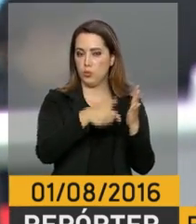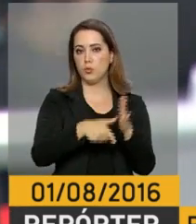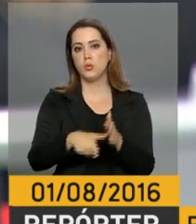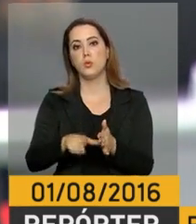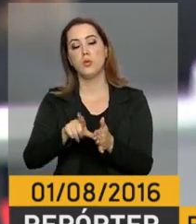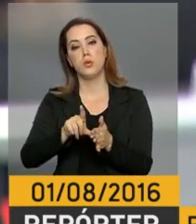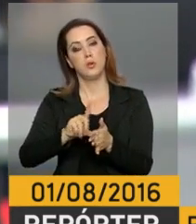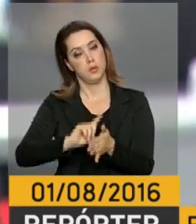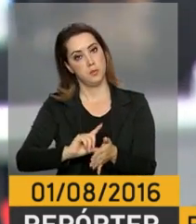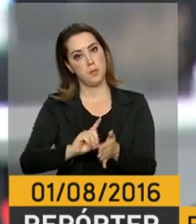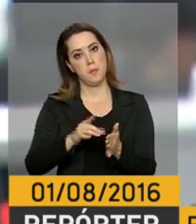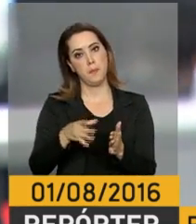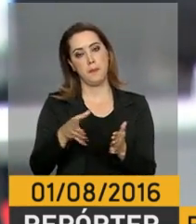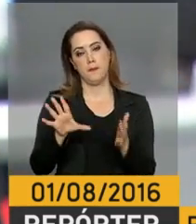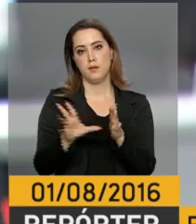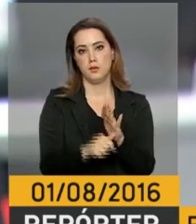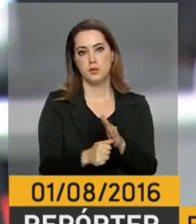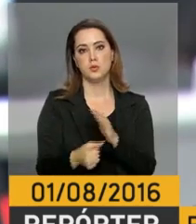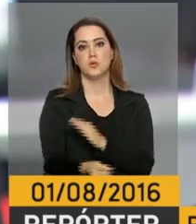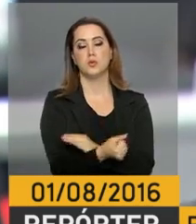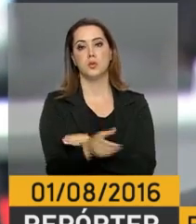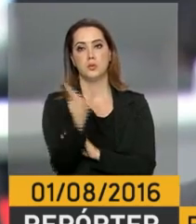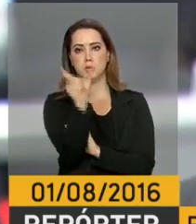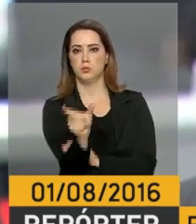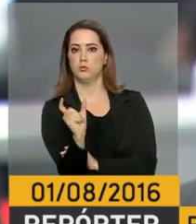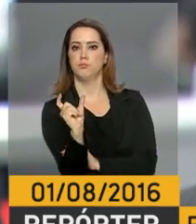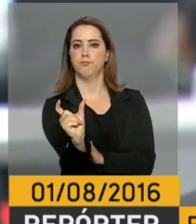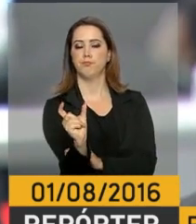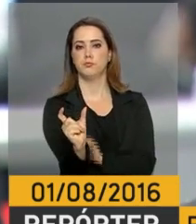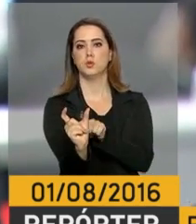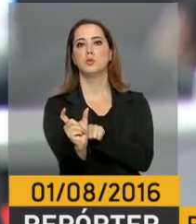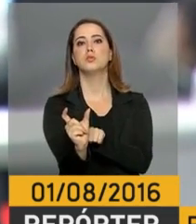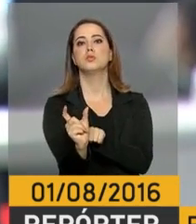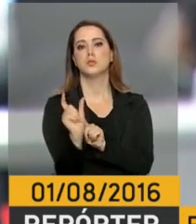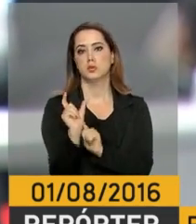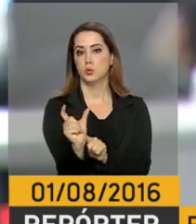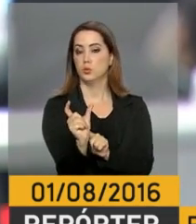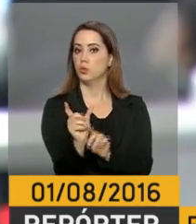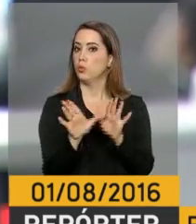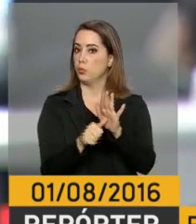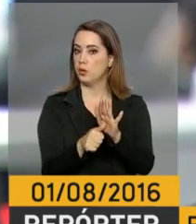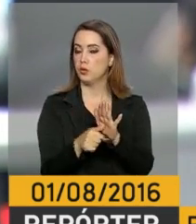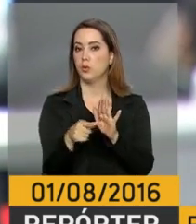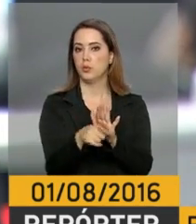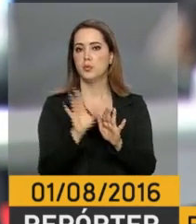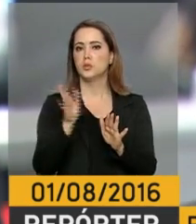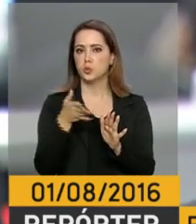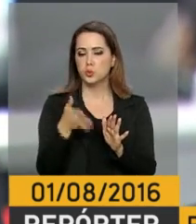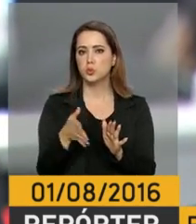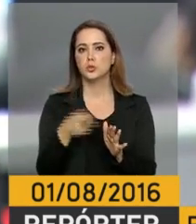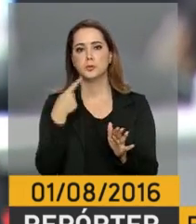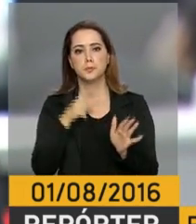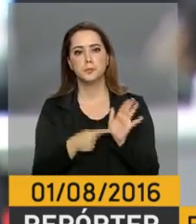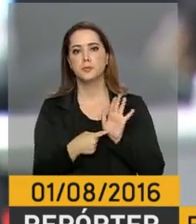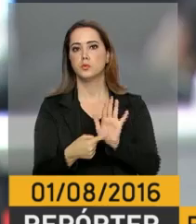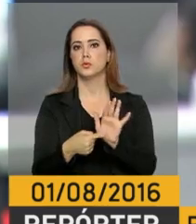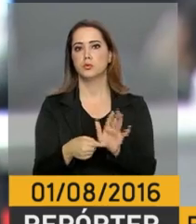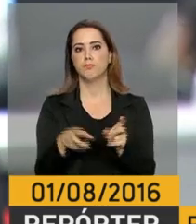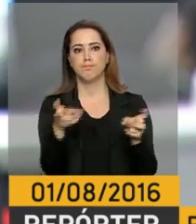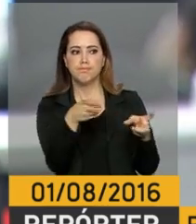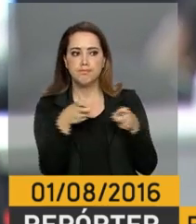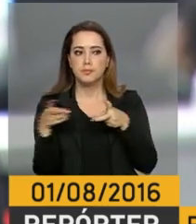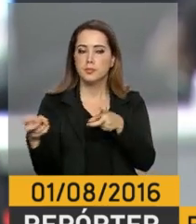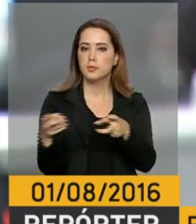aqui no momento em que ela chega, isso imediatamente seja apontado à